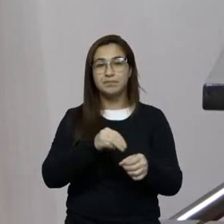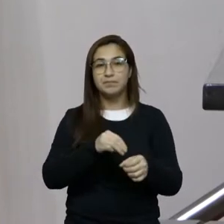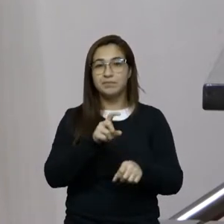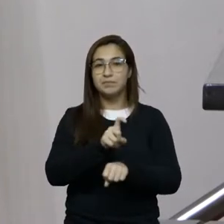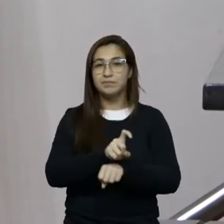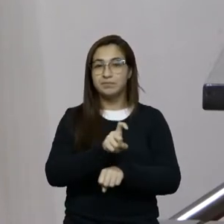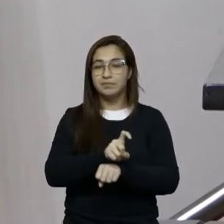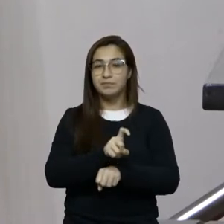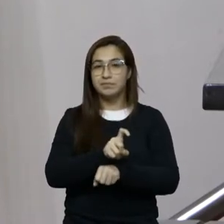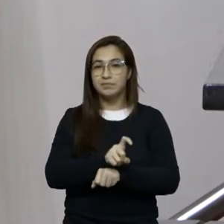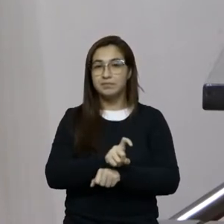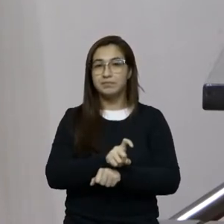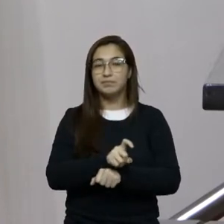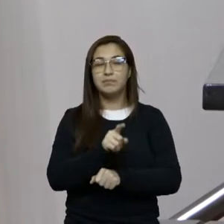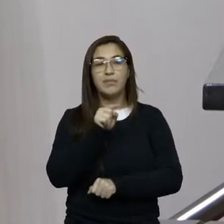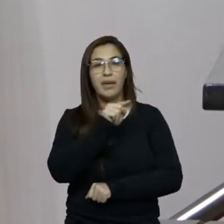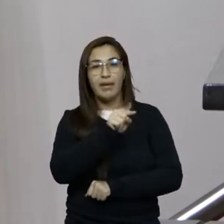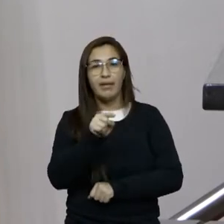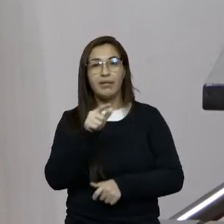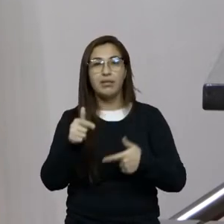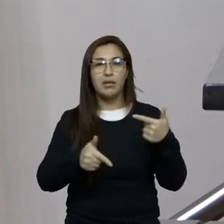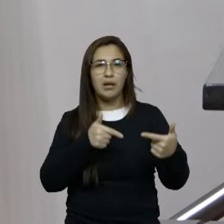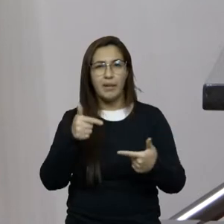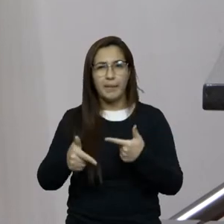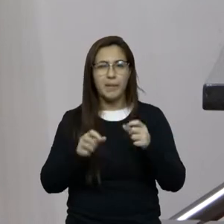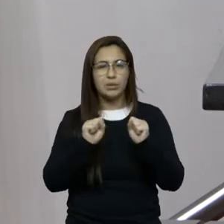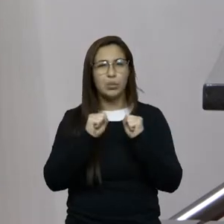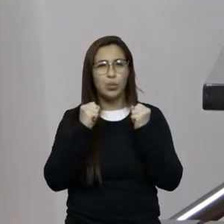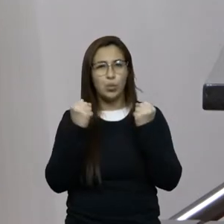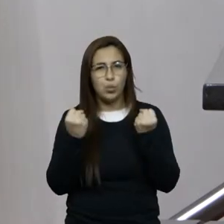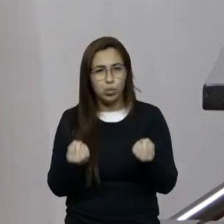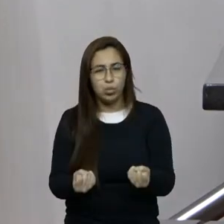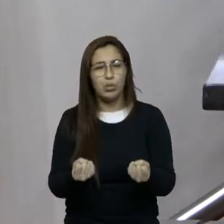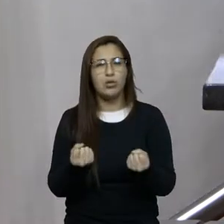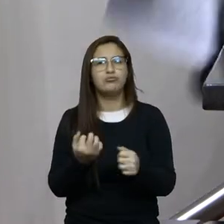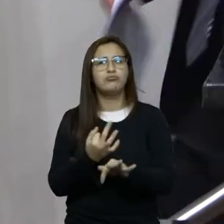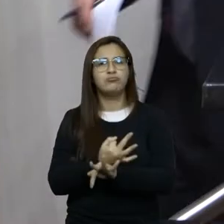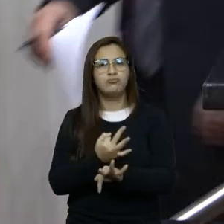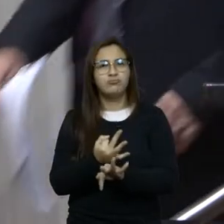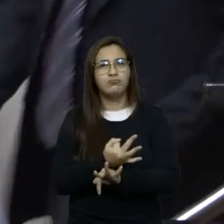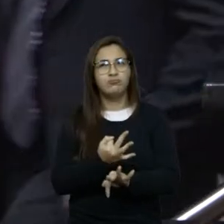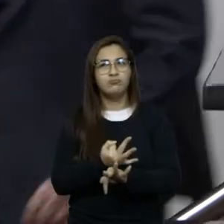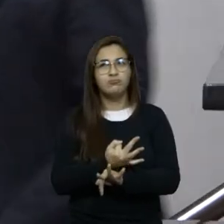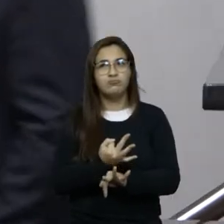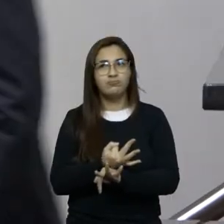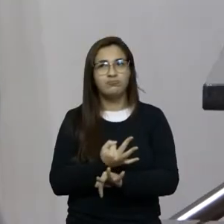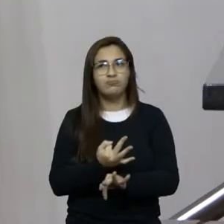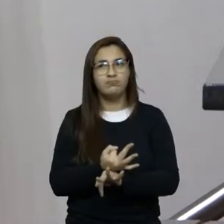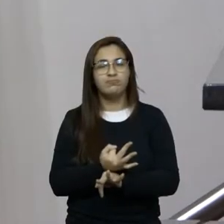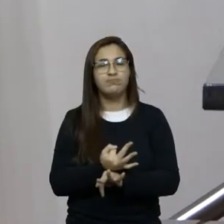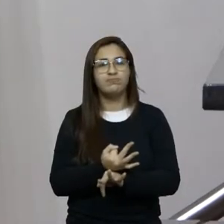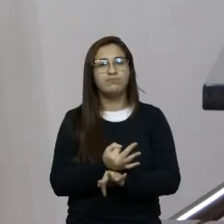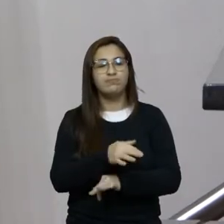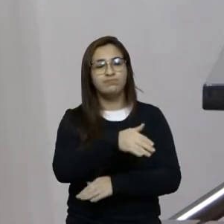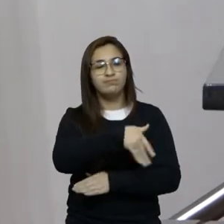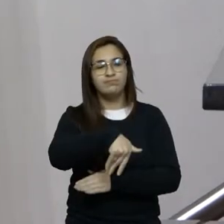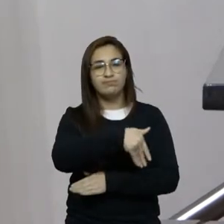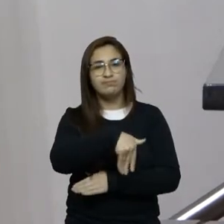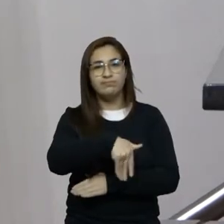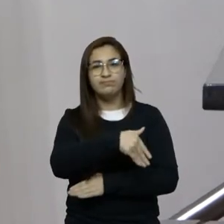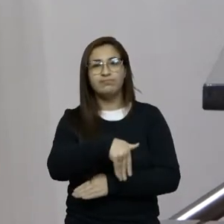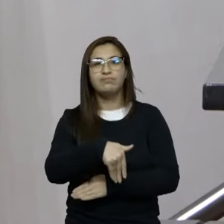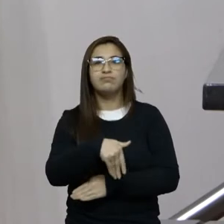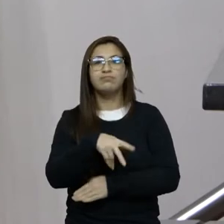Araranguá que com trabalho garra dedicação fazem da cidade das Avenidas uma referência